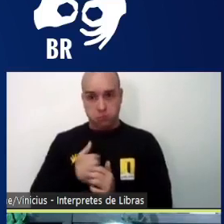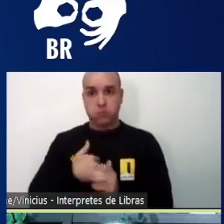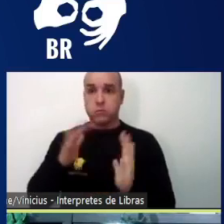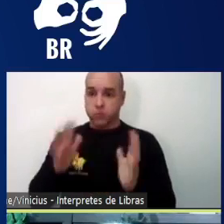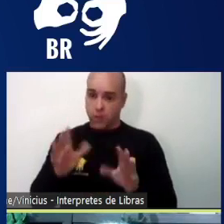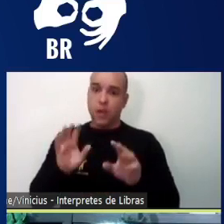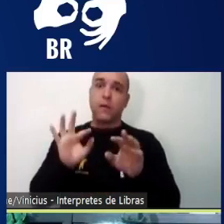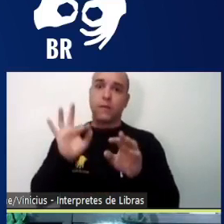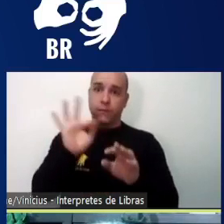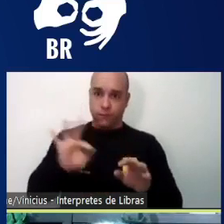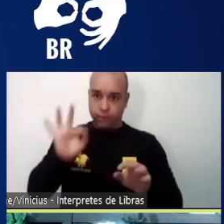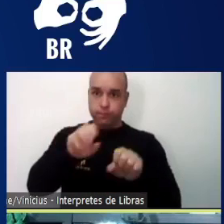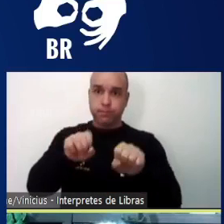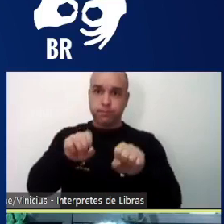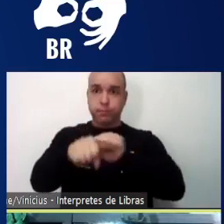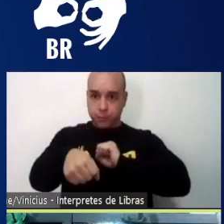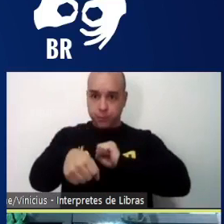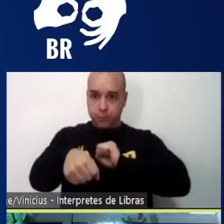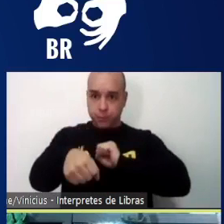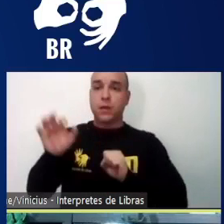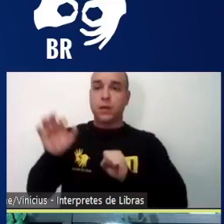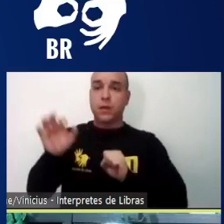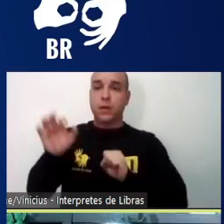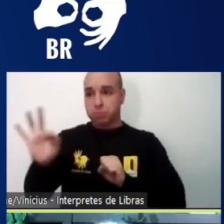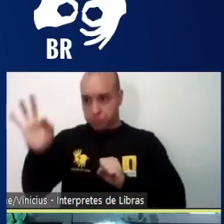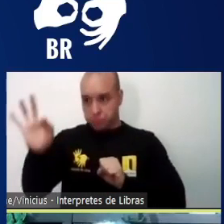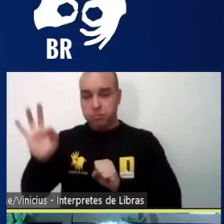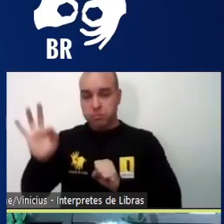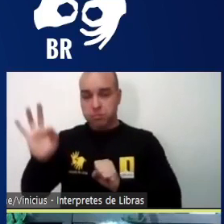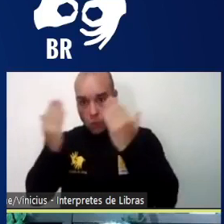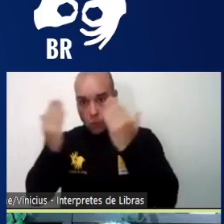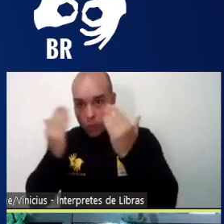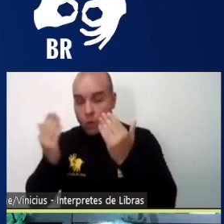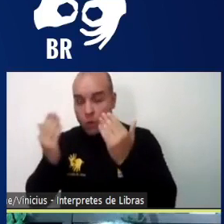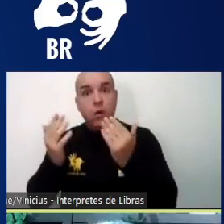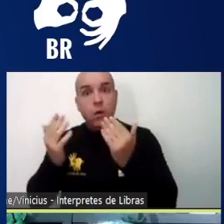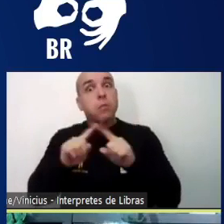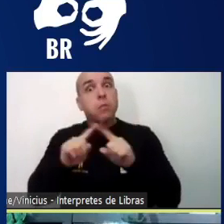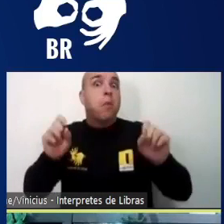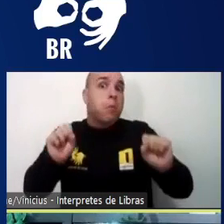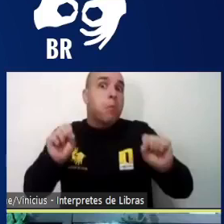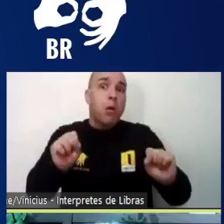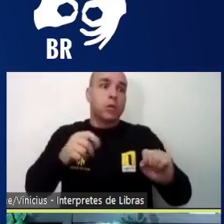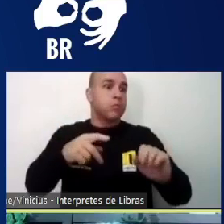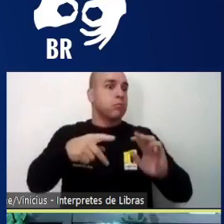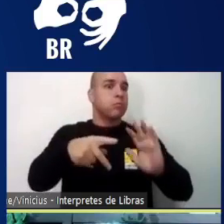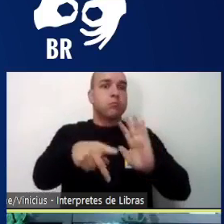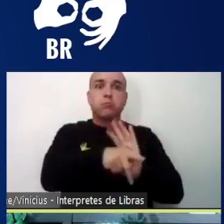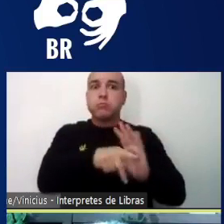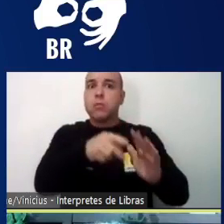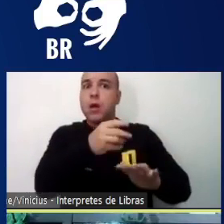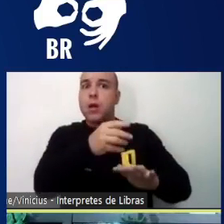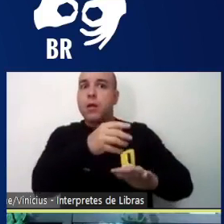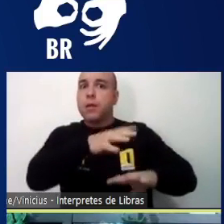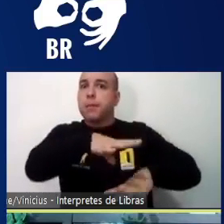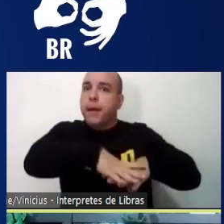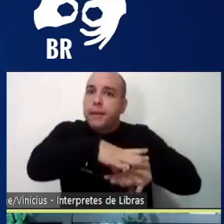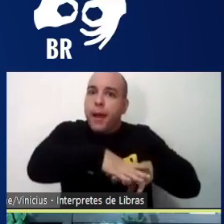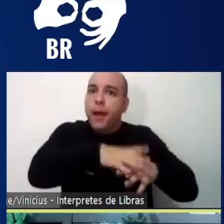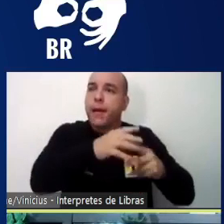mas sim na área de exatas, nas áreas jurídicas, discutir sobre.